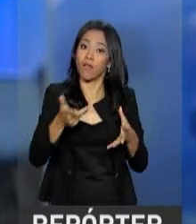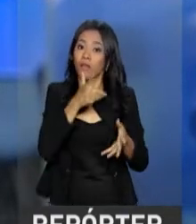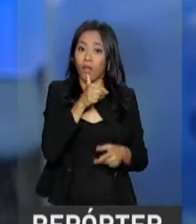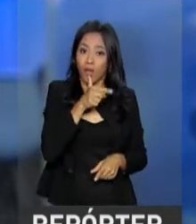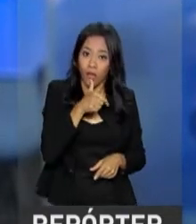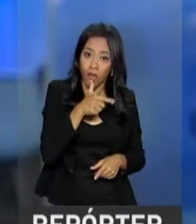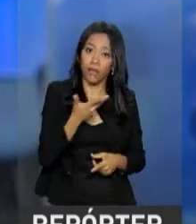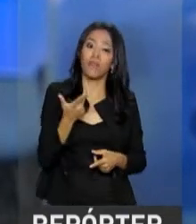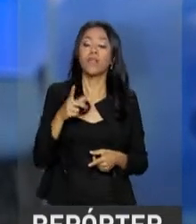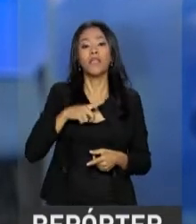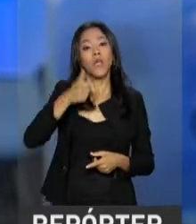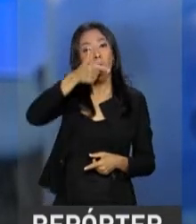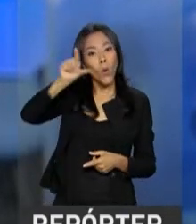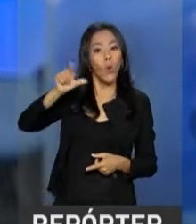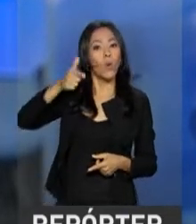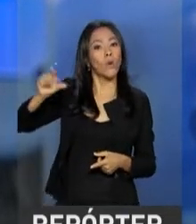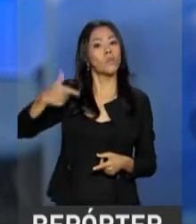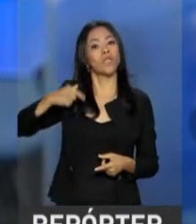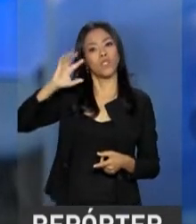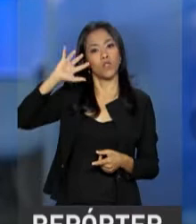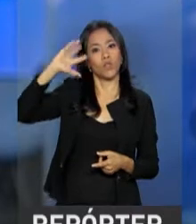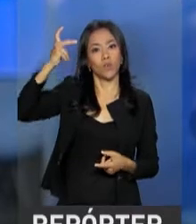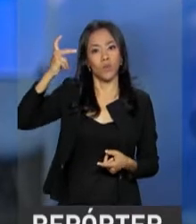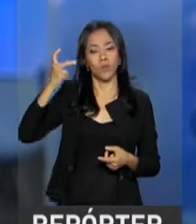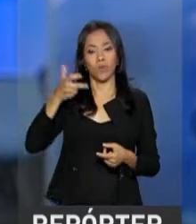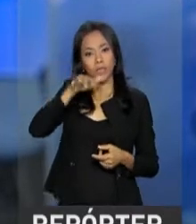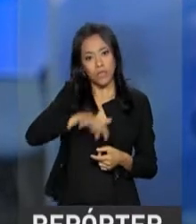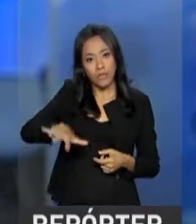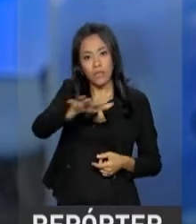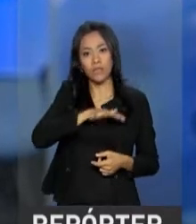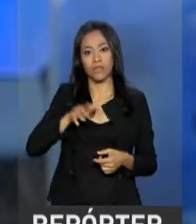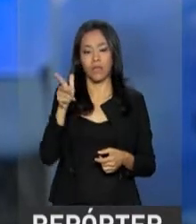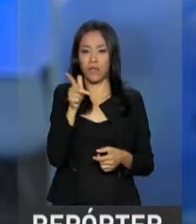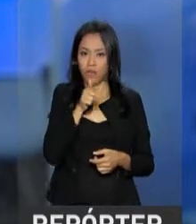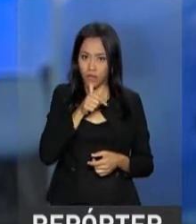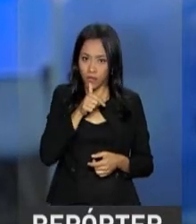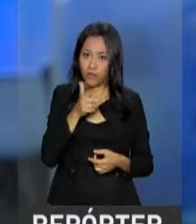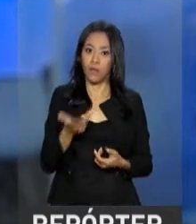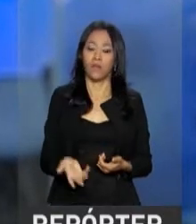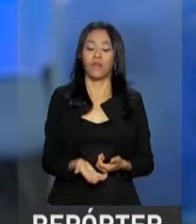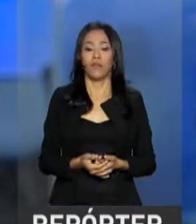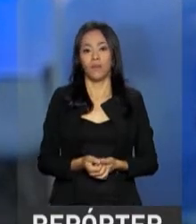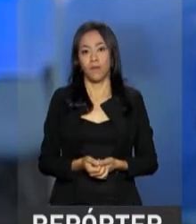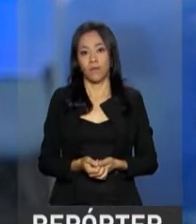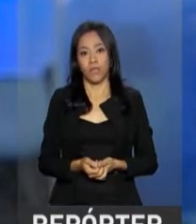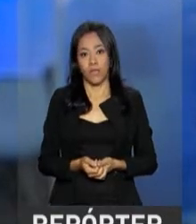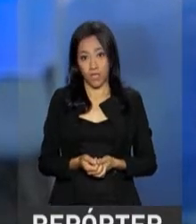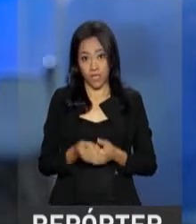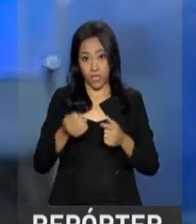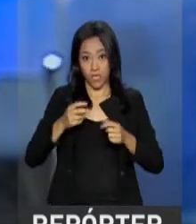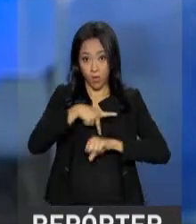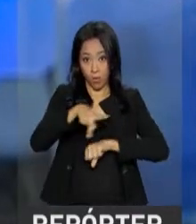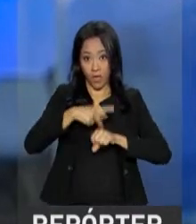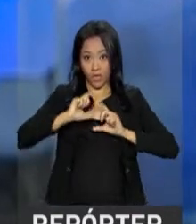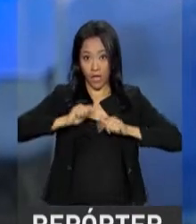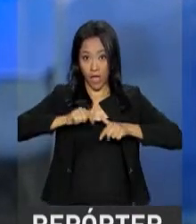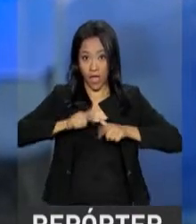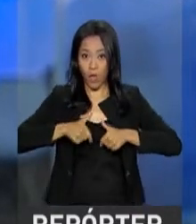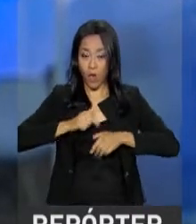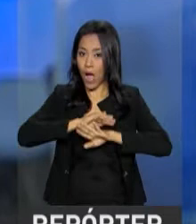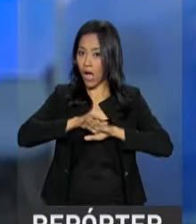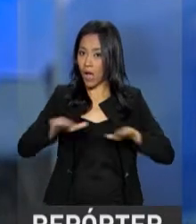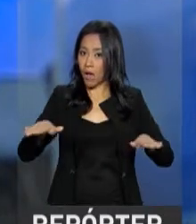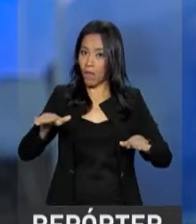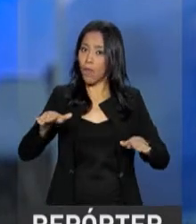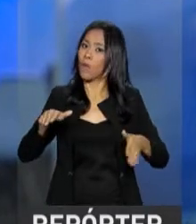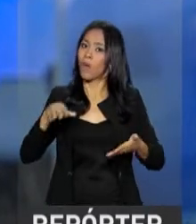outras soluções de gerenciamento de recursos hídricos. E Israel passou de ter uma crise hídrica